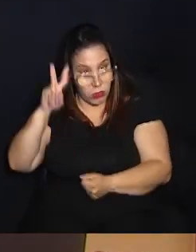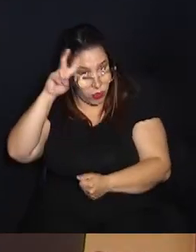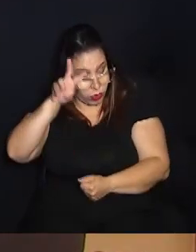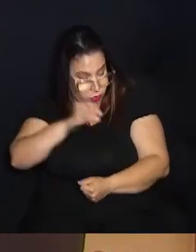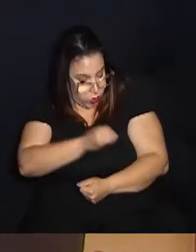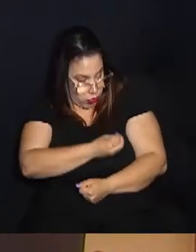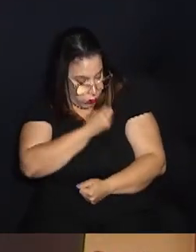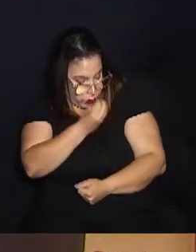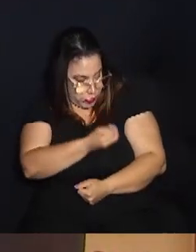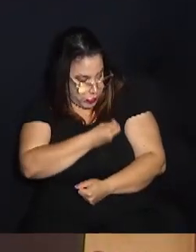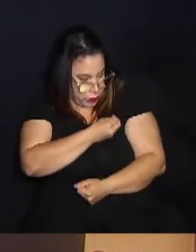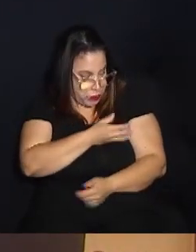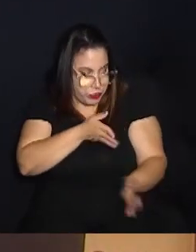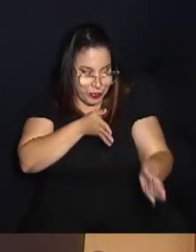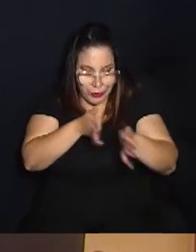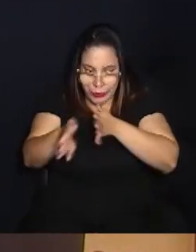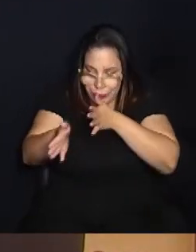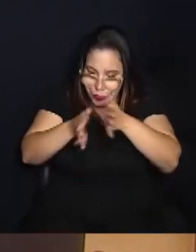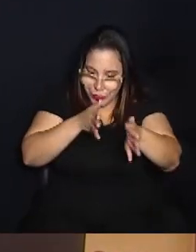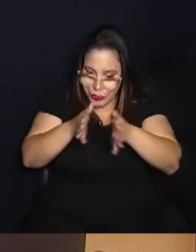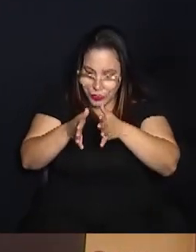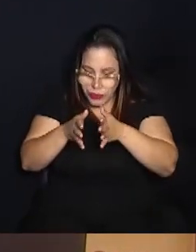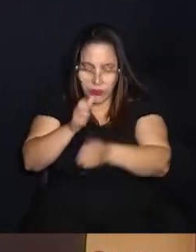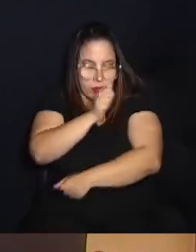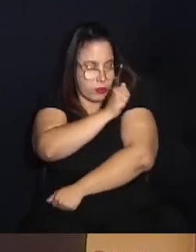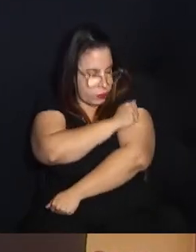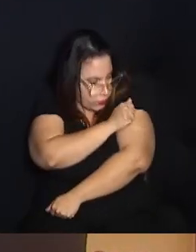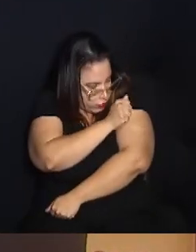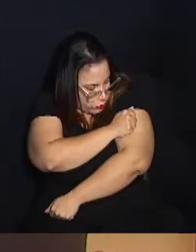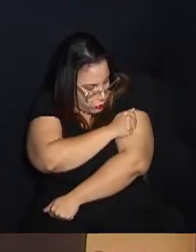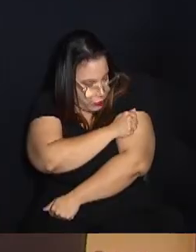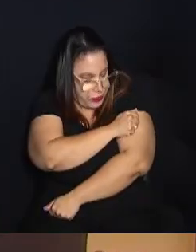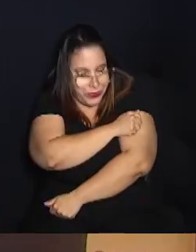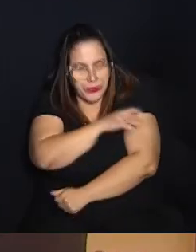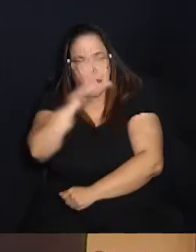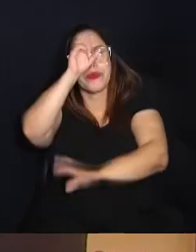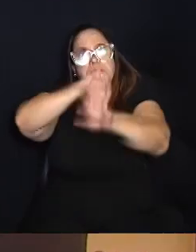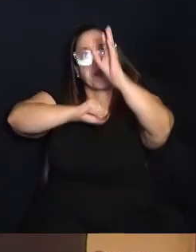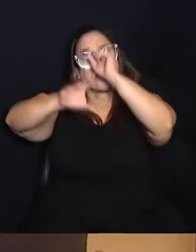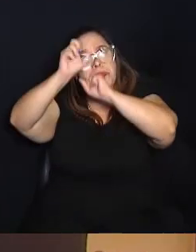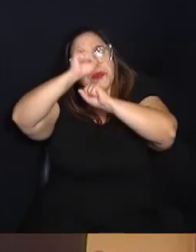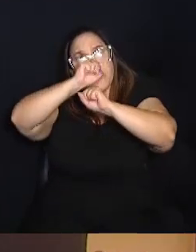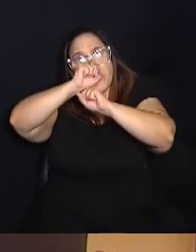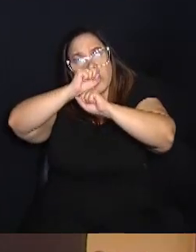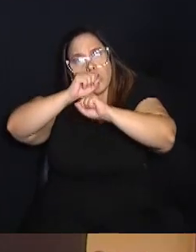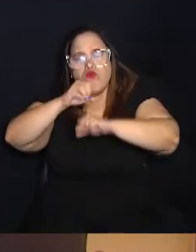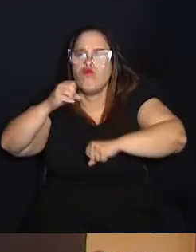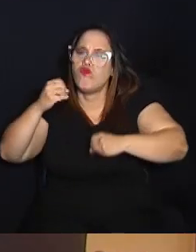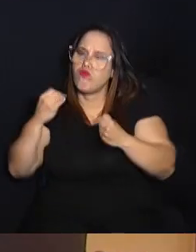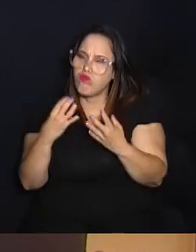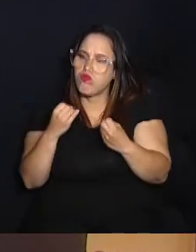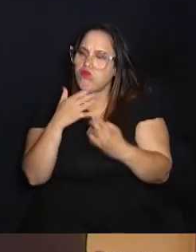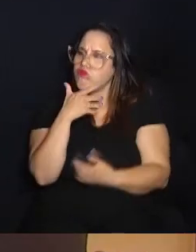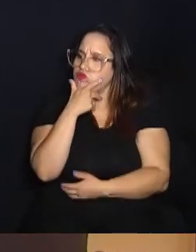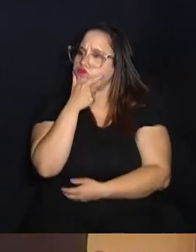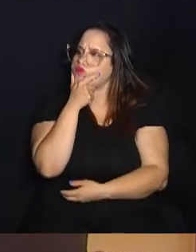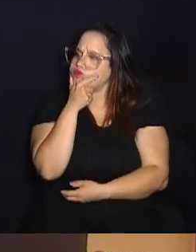essa história de vida, todos esses percursos do estudante, do aprendiz, digamos, do